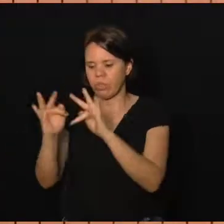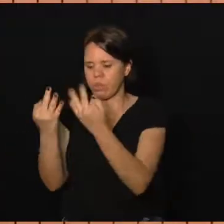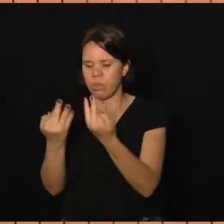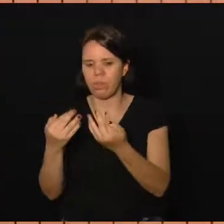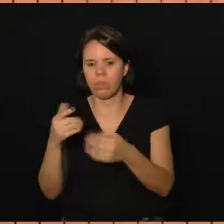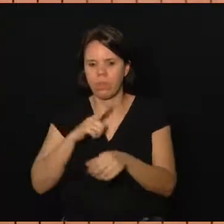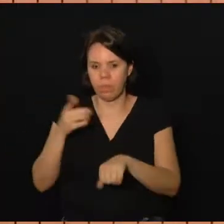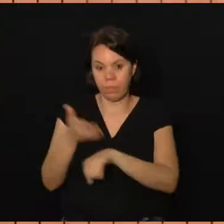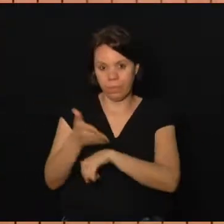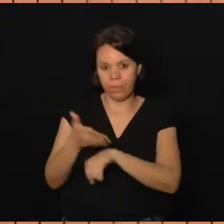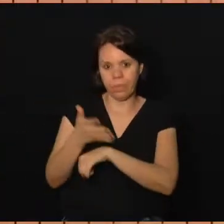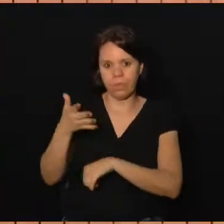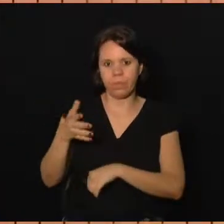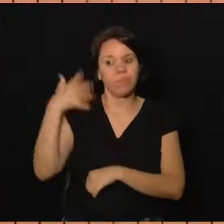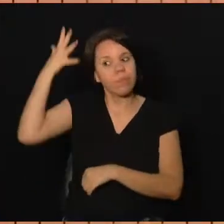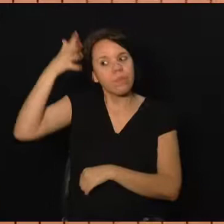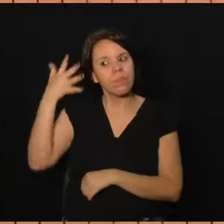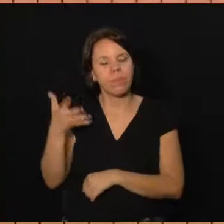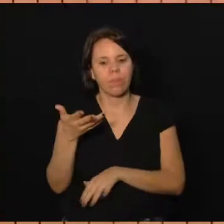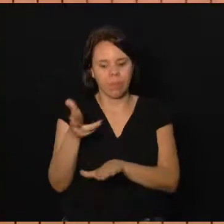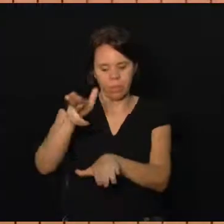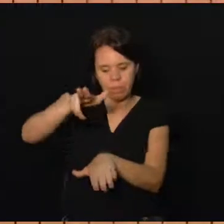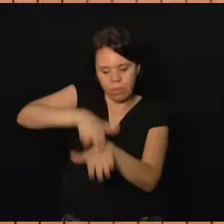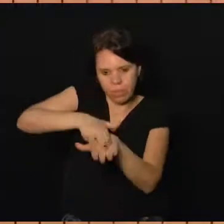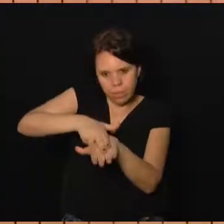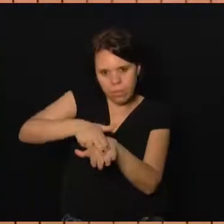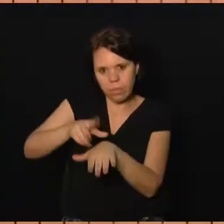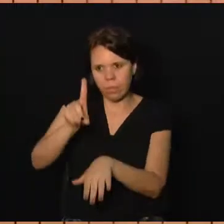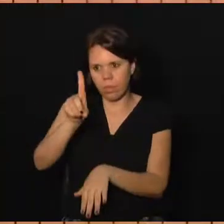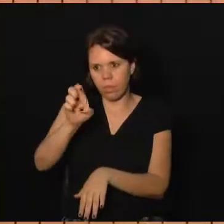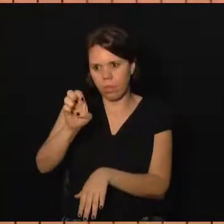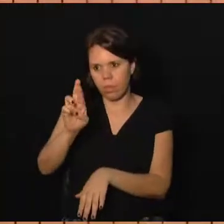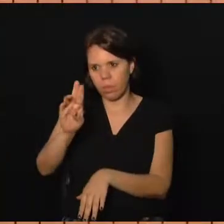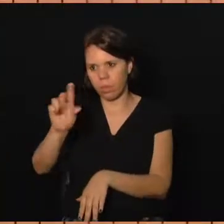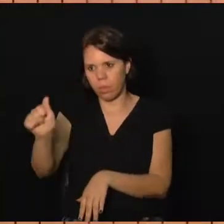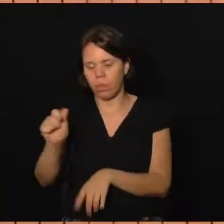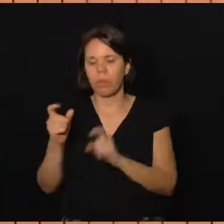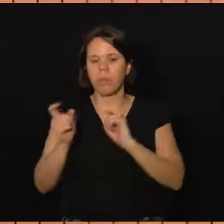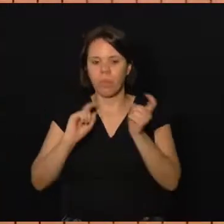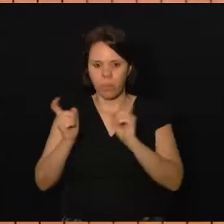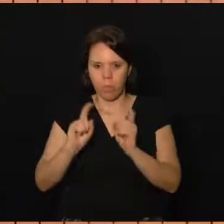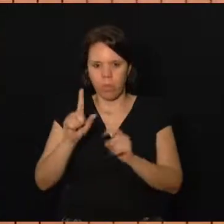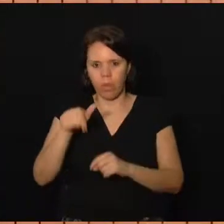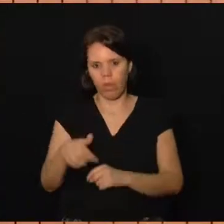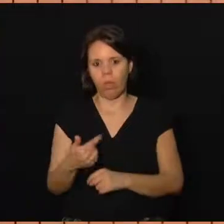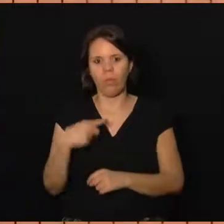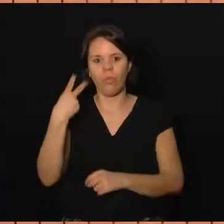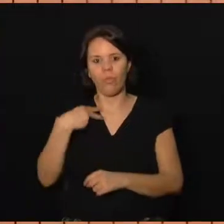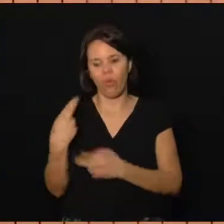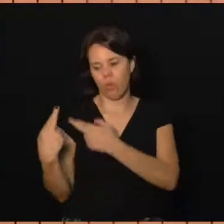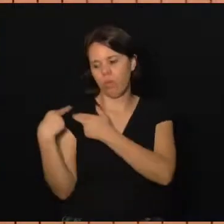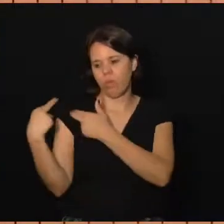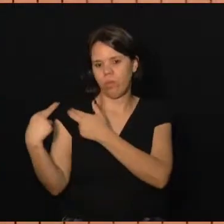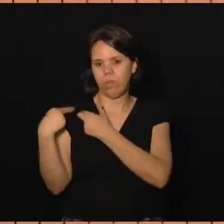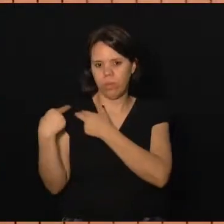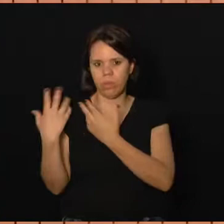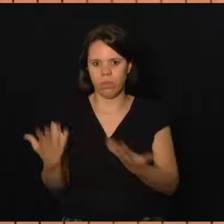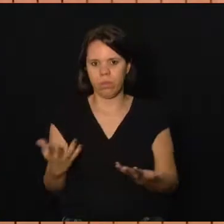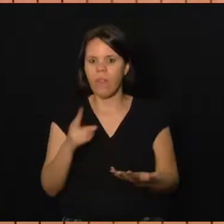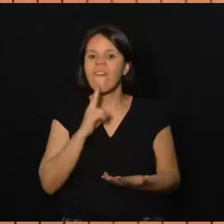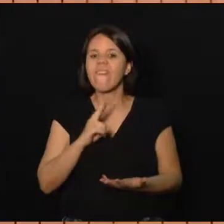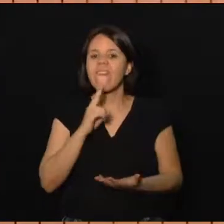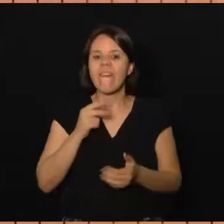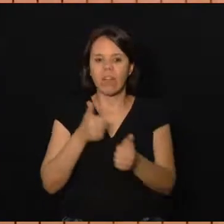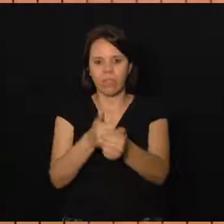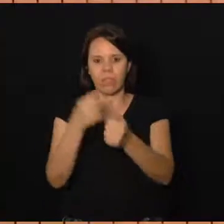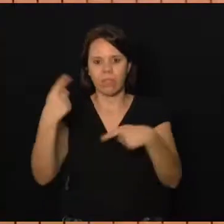com a palestra da psicanalista Débora Santos. Essa reunião é presidida pelo vereador Nelson Osseri. Vamos